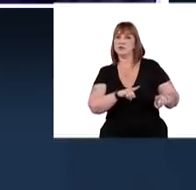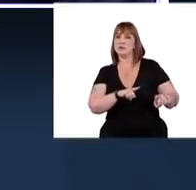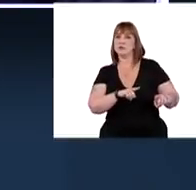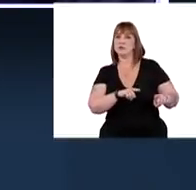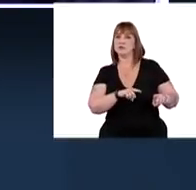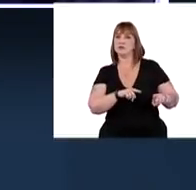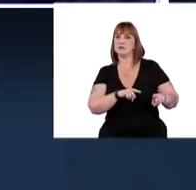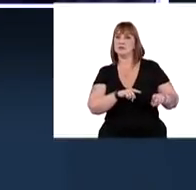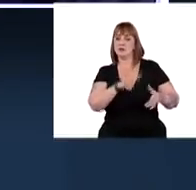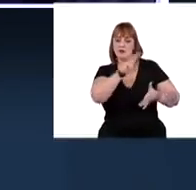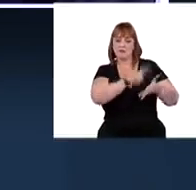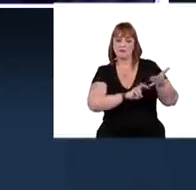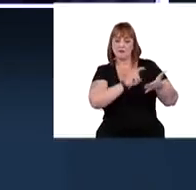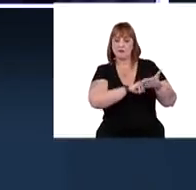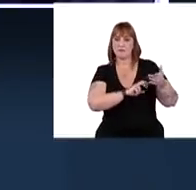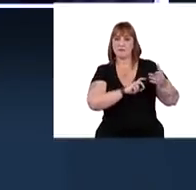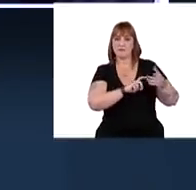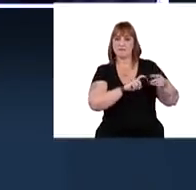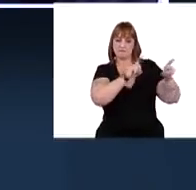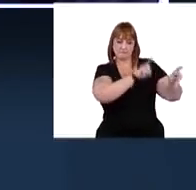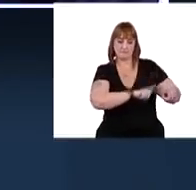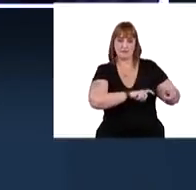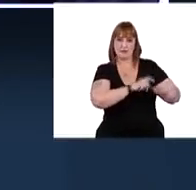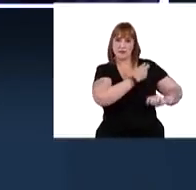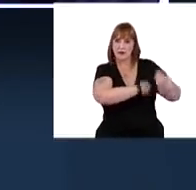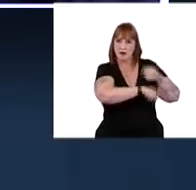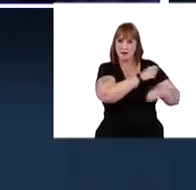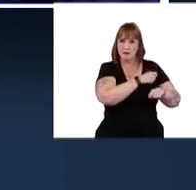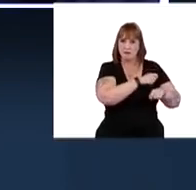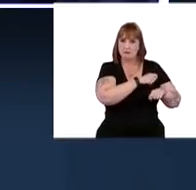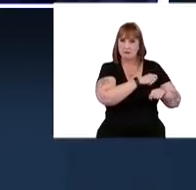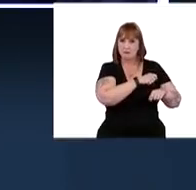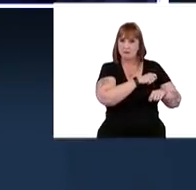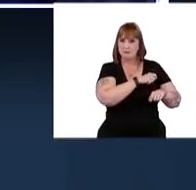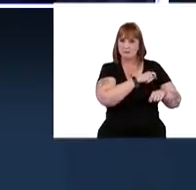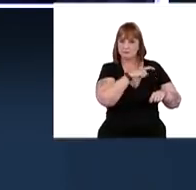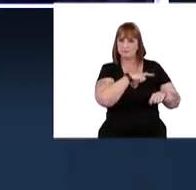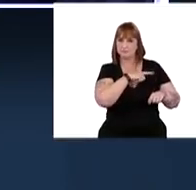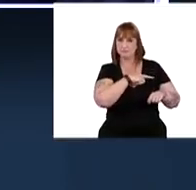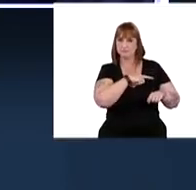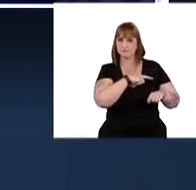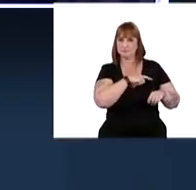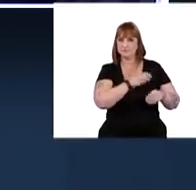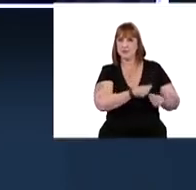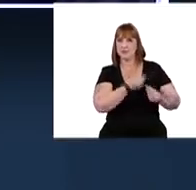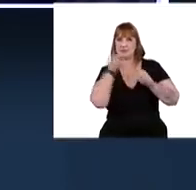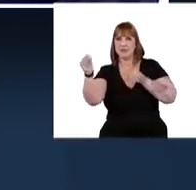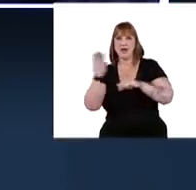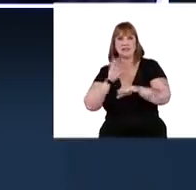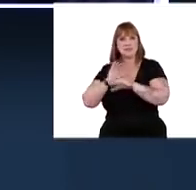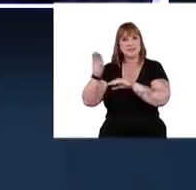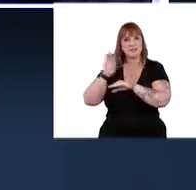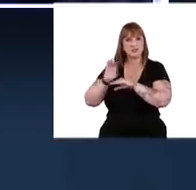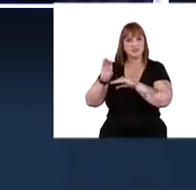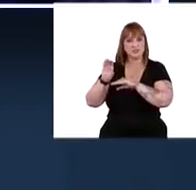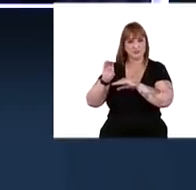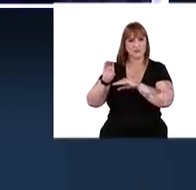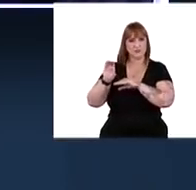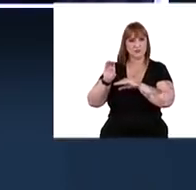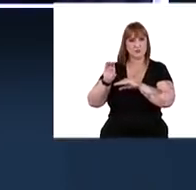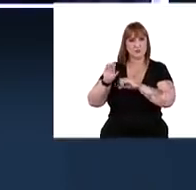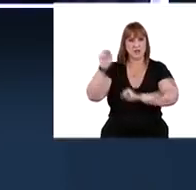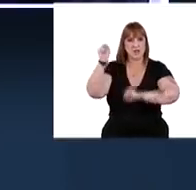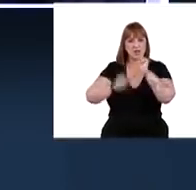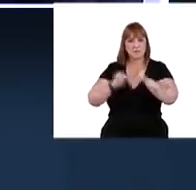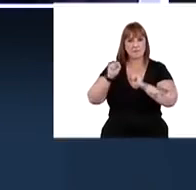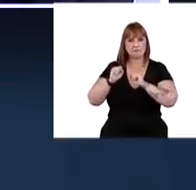fiscais para o agronegócio. A senhora teria que dar algum tipo de incentivo para que as empresas, as indústrias